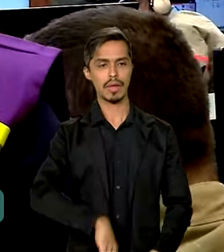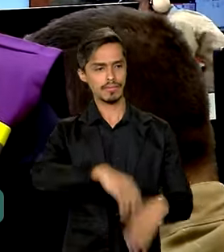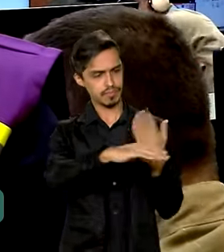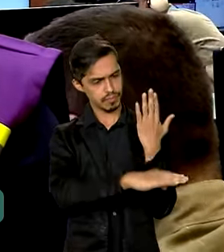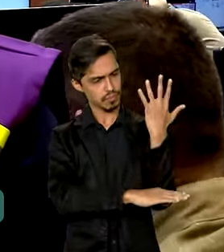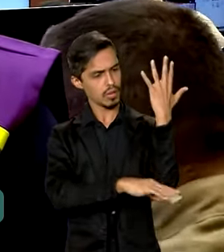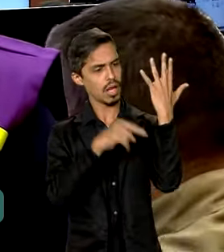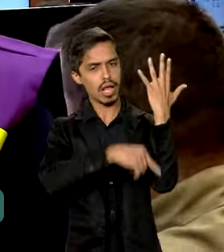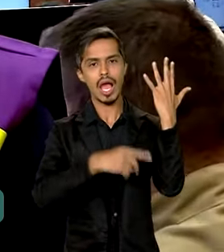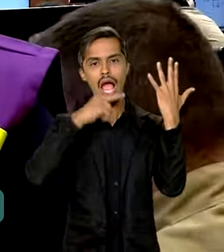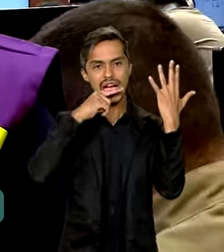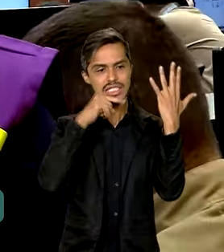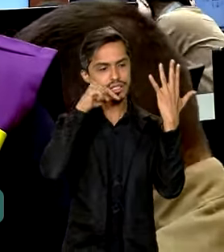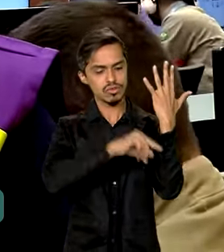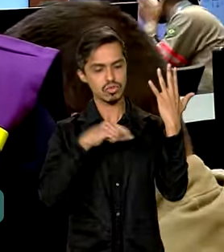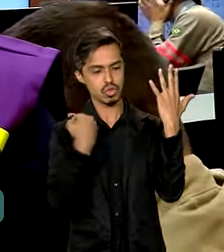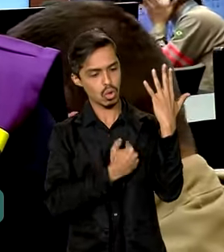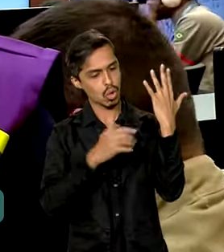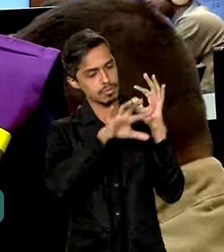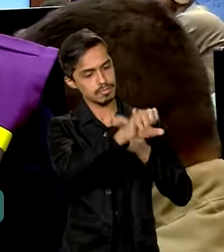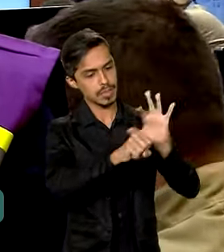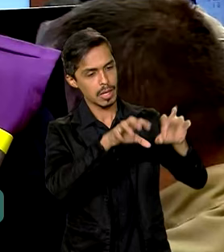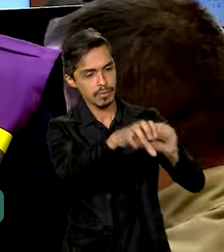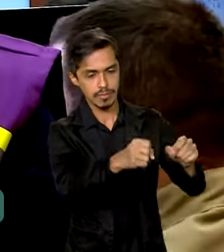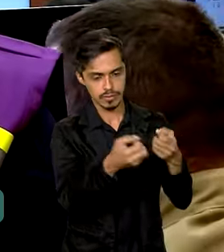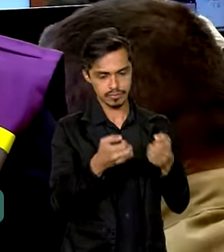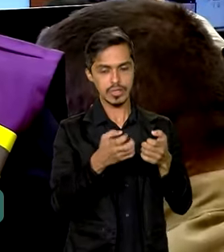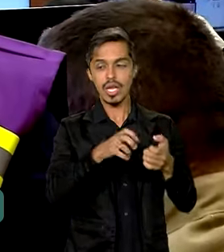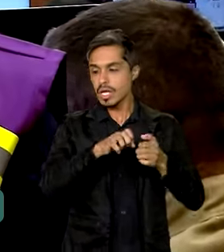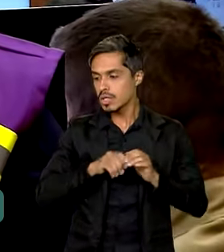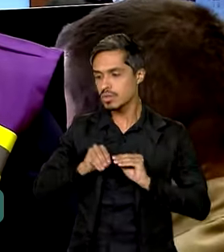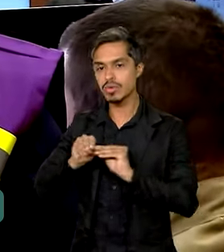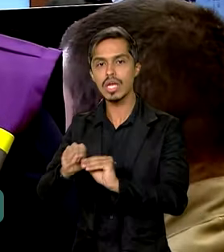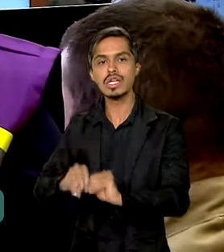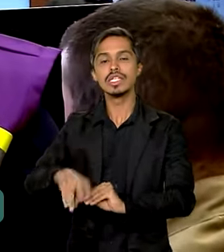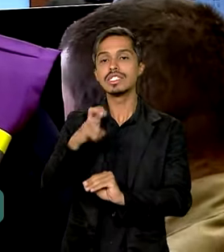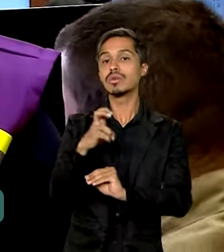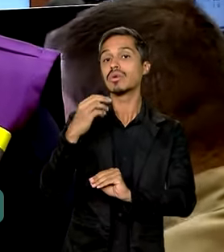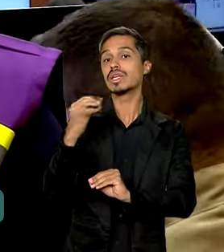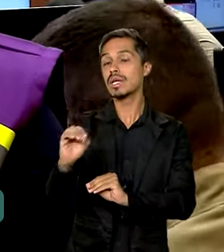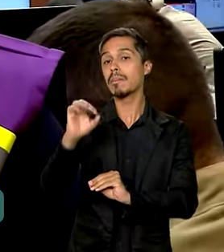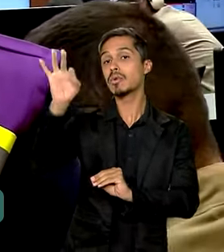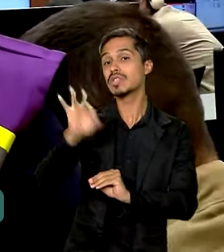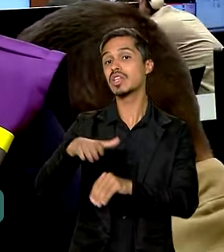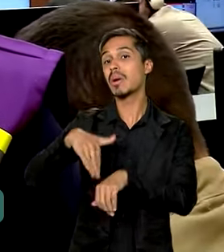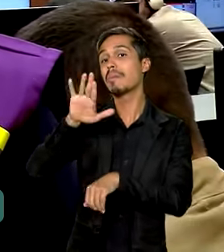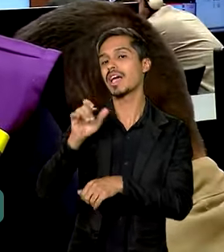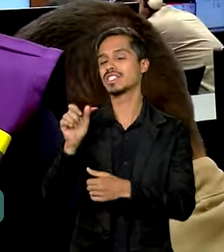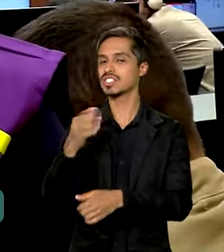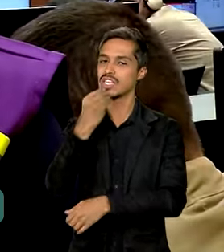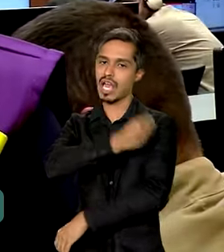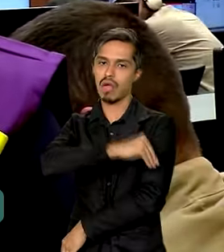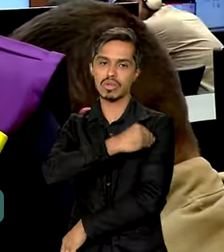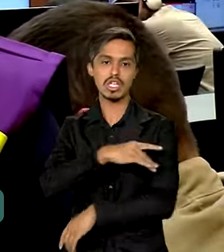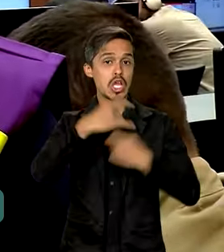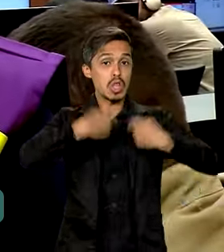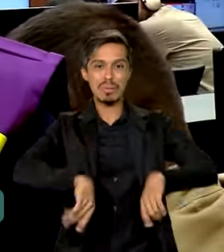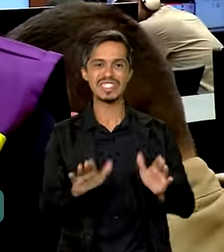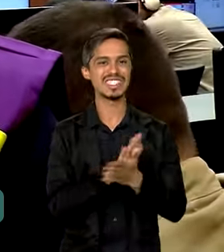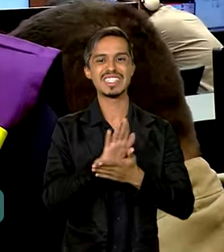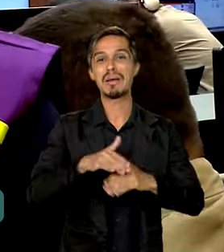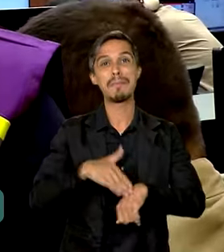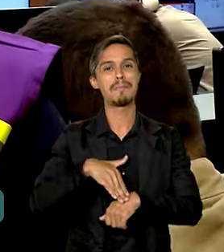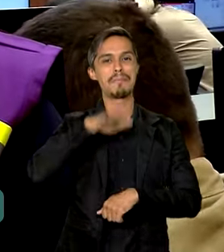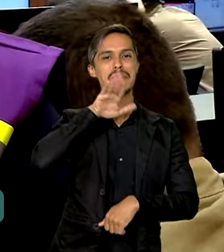mesma quantidade de hectares, a gente consegue produzir 50% a mais de volume de etanol, sem precisar plantar mais nenhum hectare de